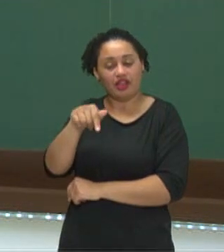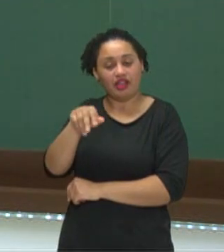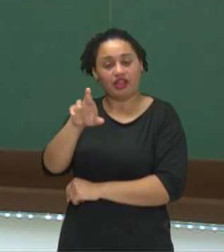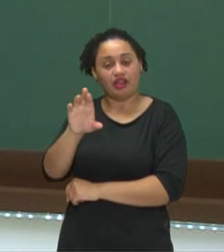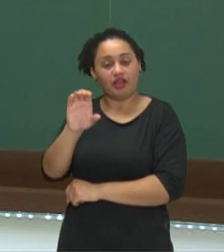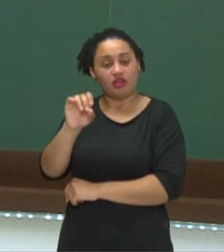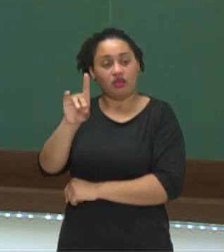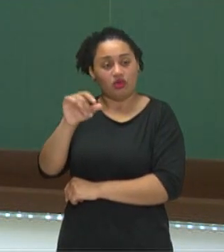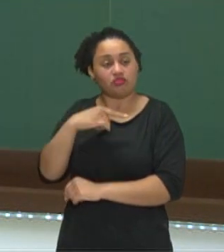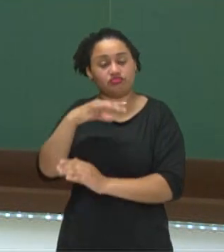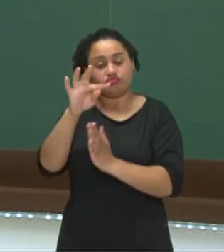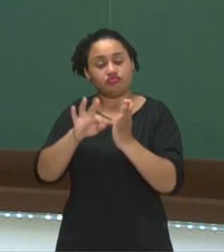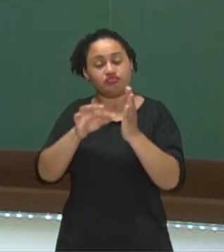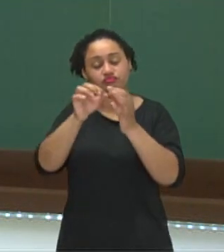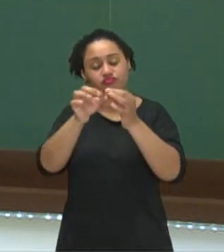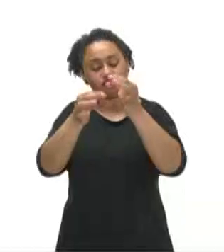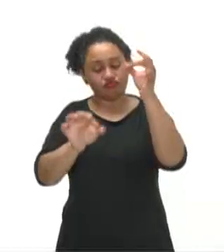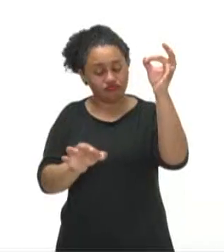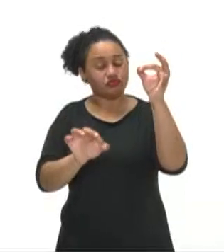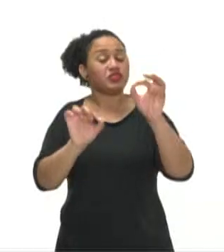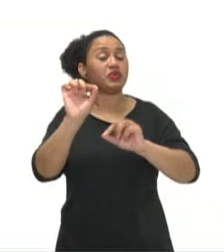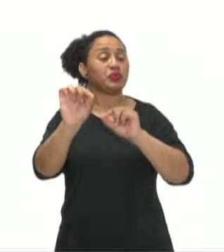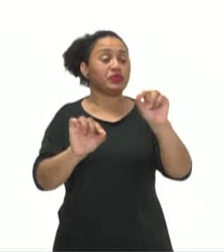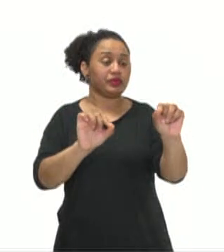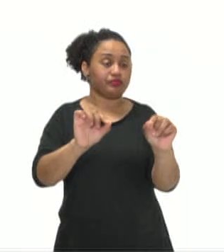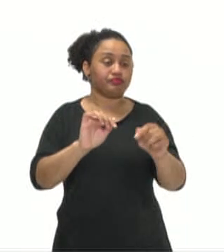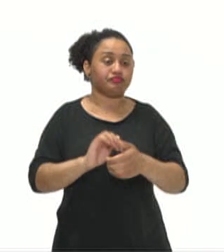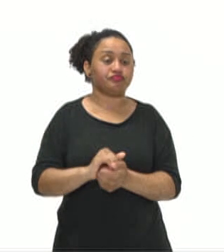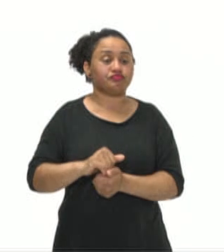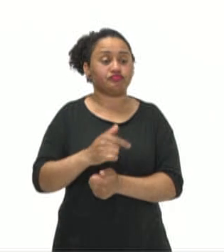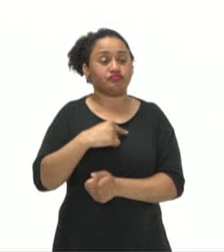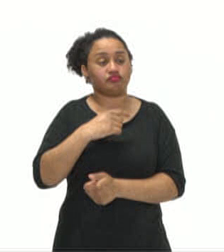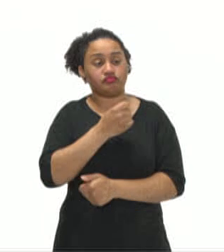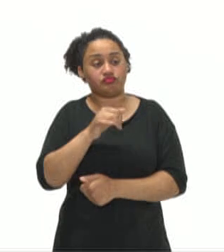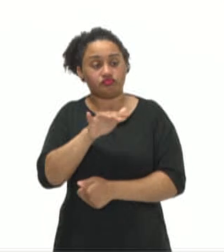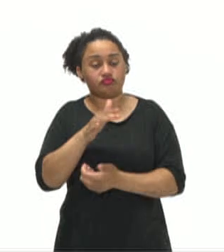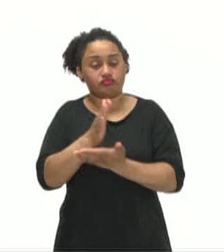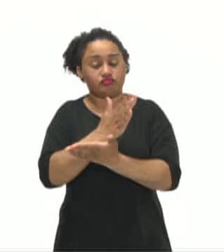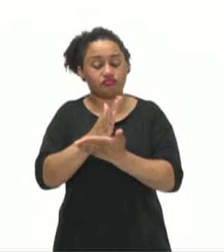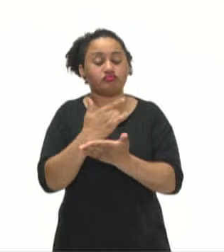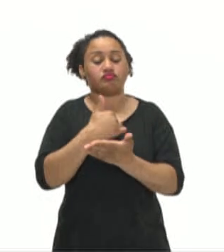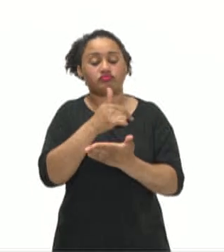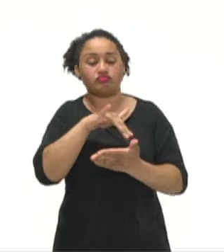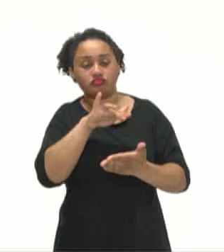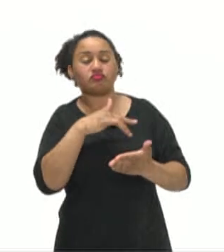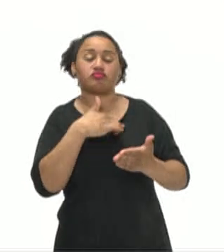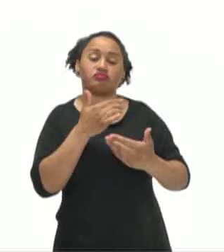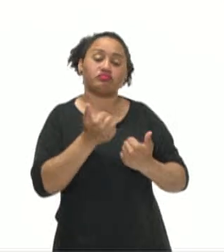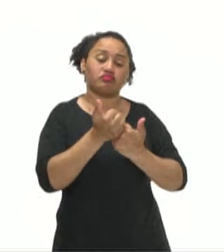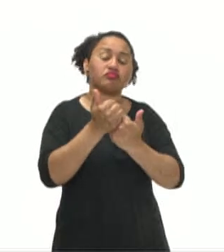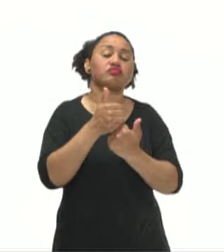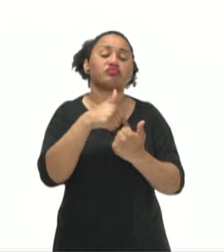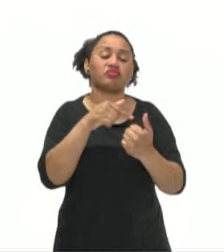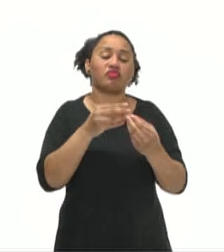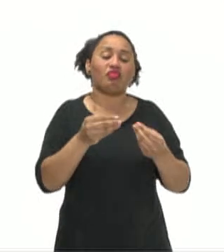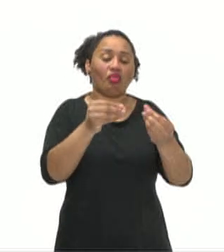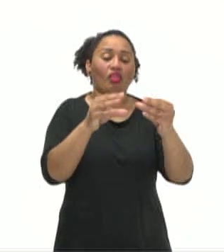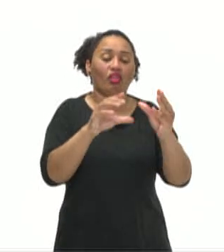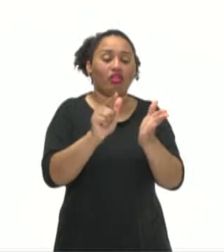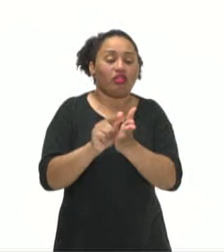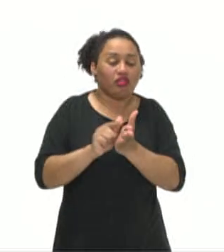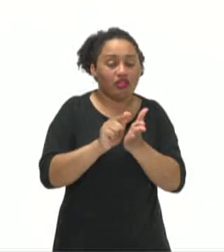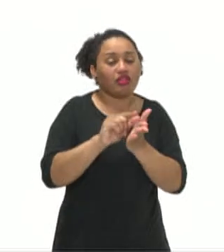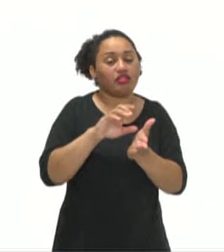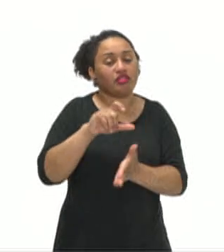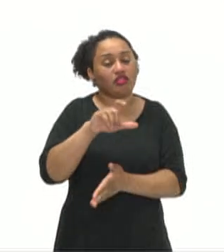texto completo e a reportagem diz o seguinte: agentes da separação. Solventes sustentáveis dissolvem celulose e têm